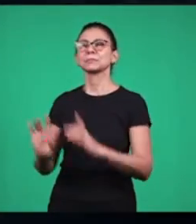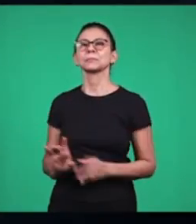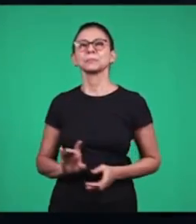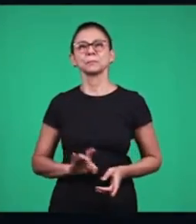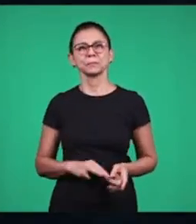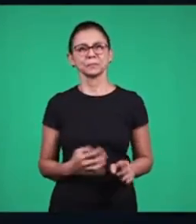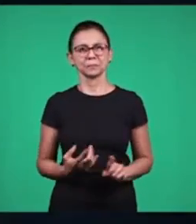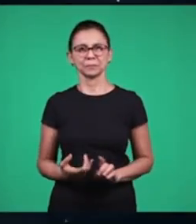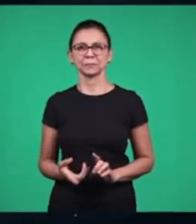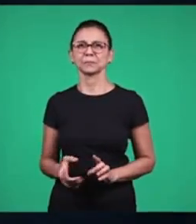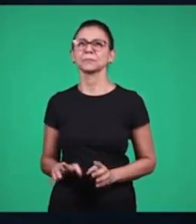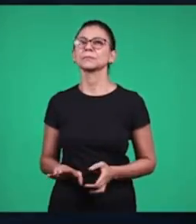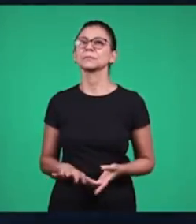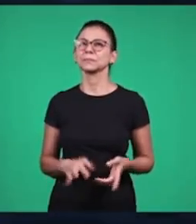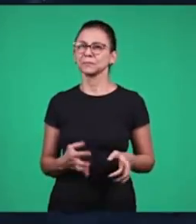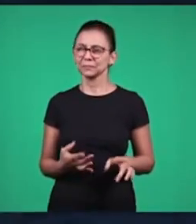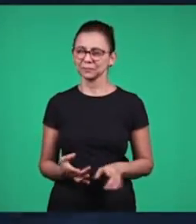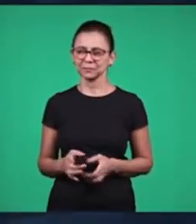mansão.